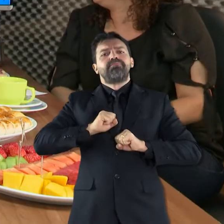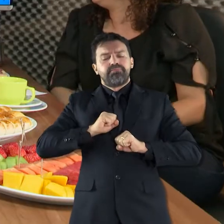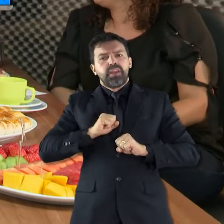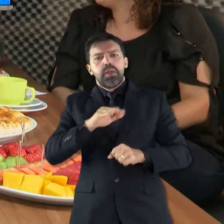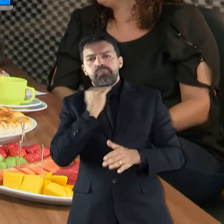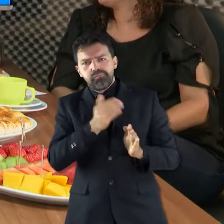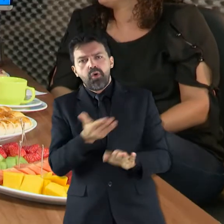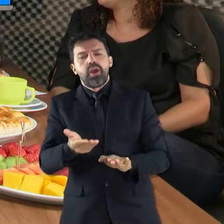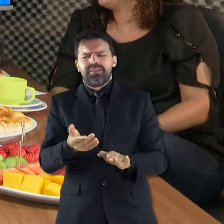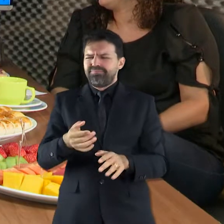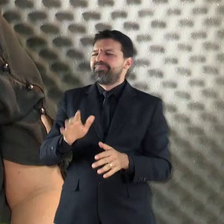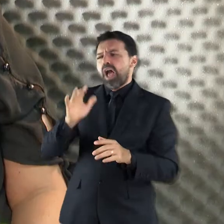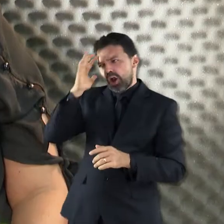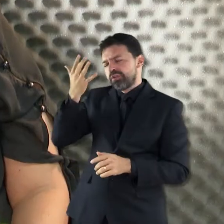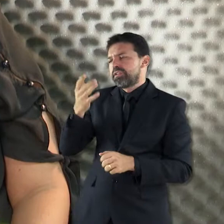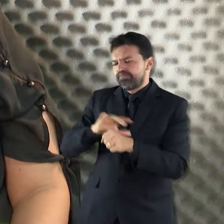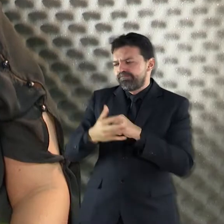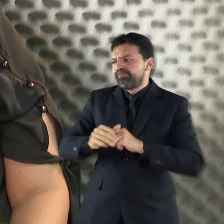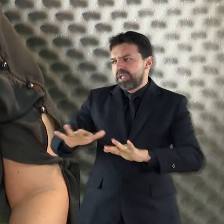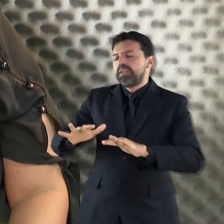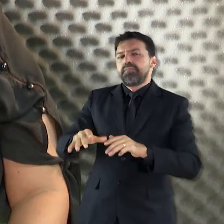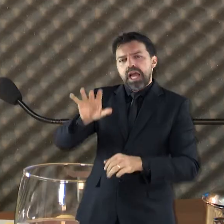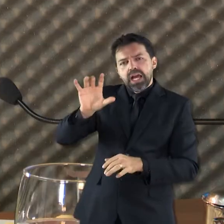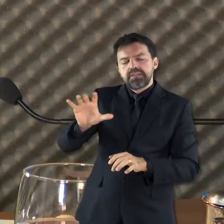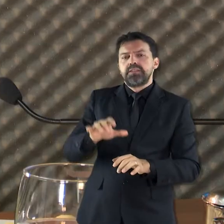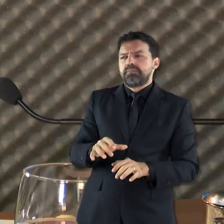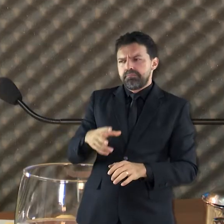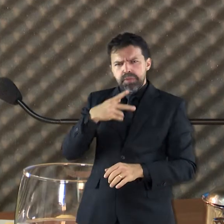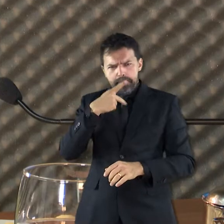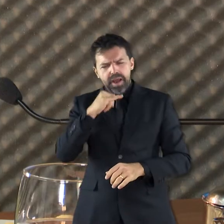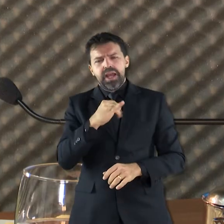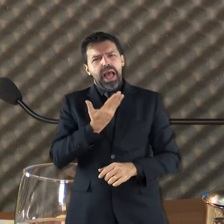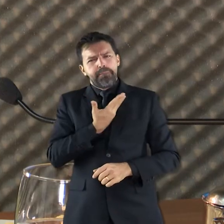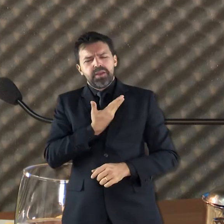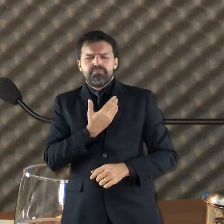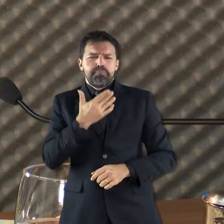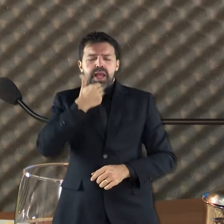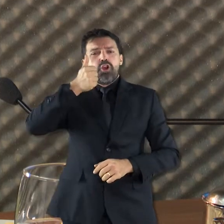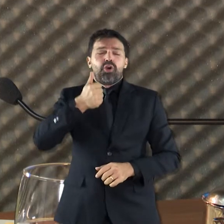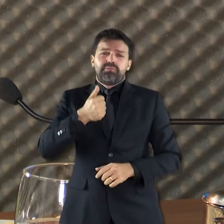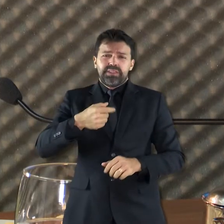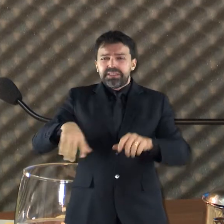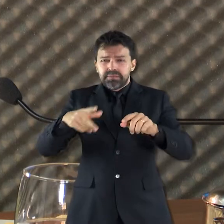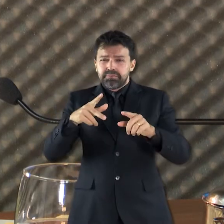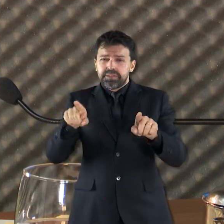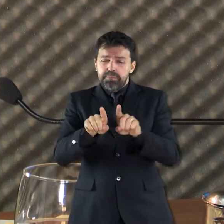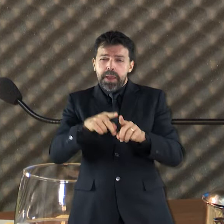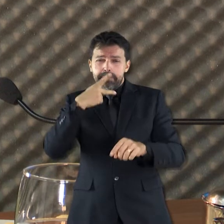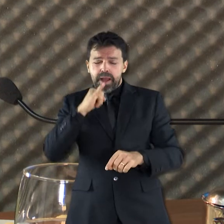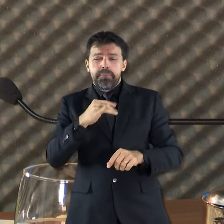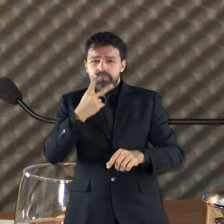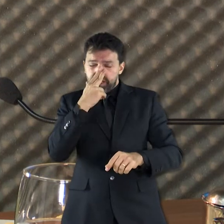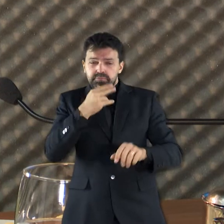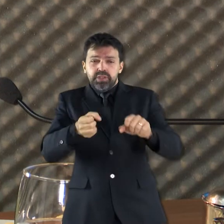perdemos pessoas próximas, né? Ele é meu melhor amigo e meu herói. Eita, que barra, hein? Isso foi o ano passado?